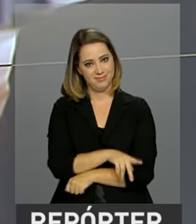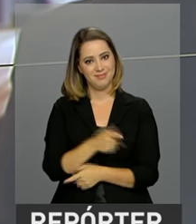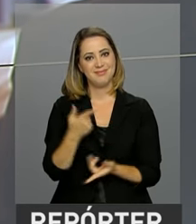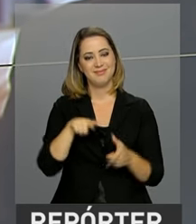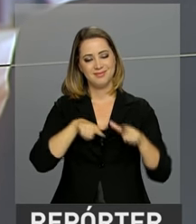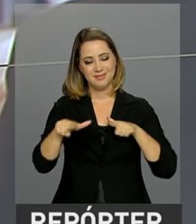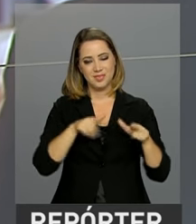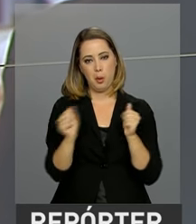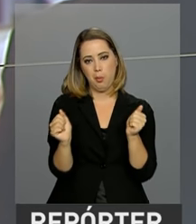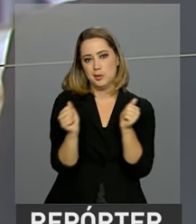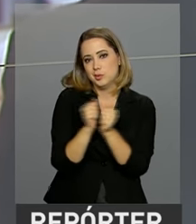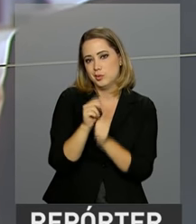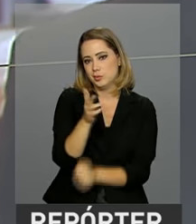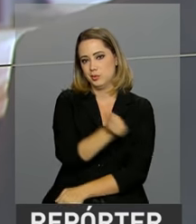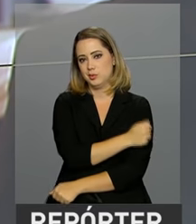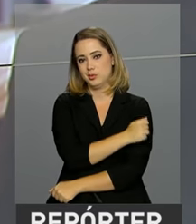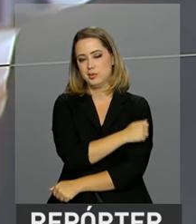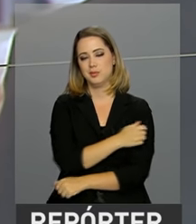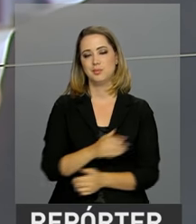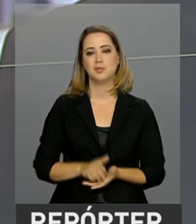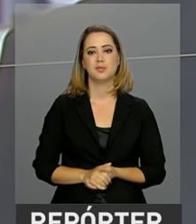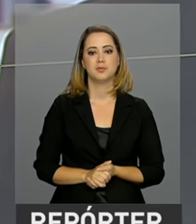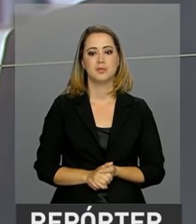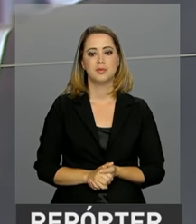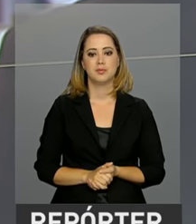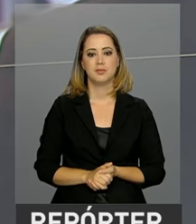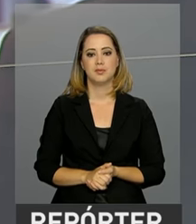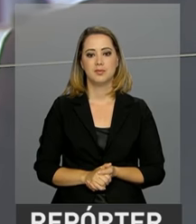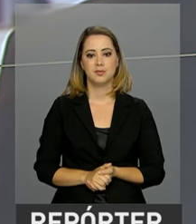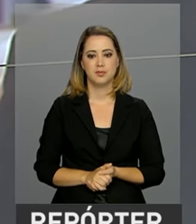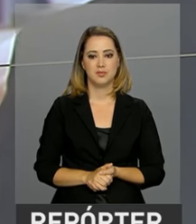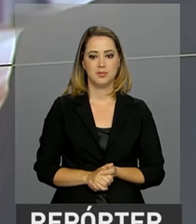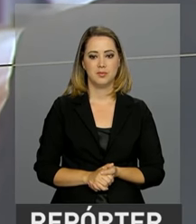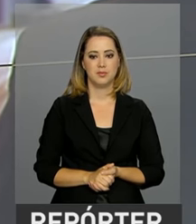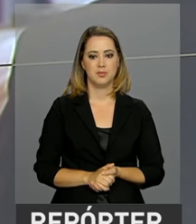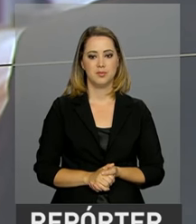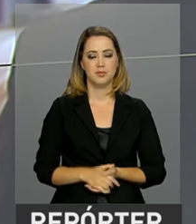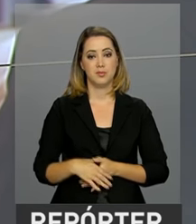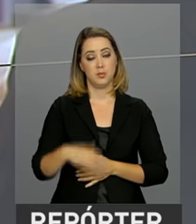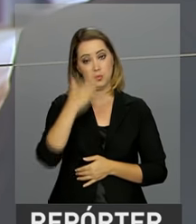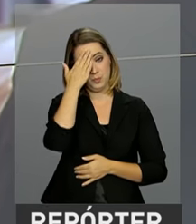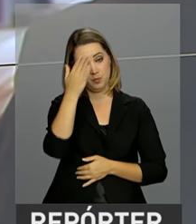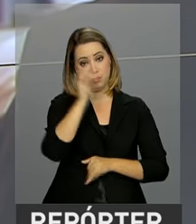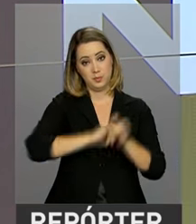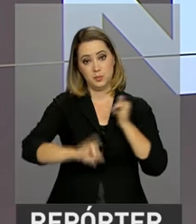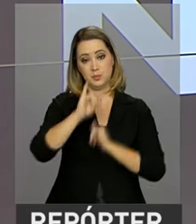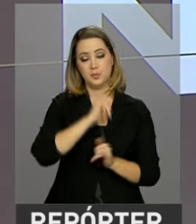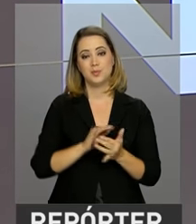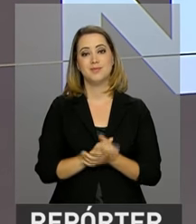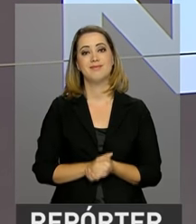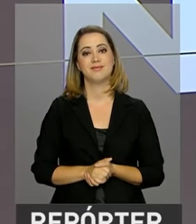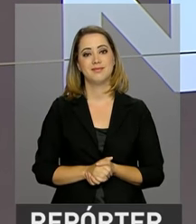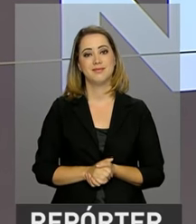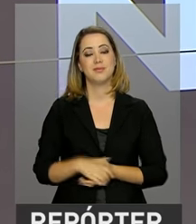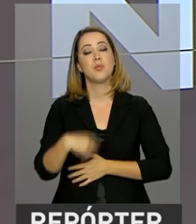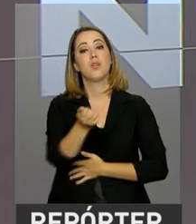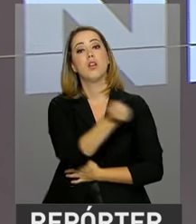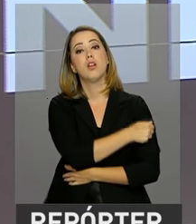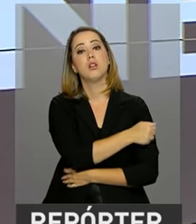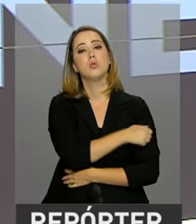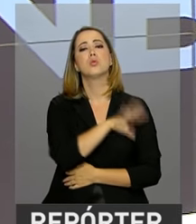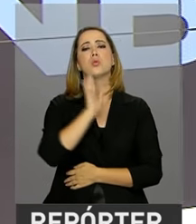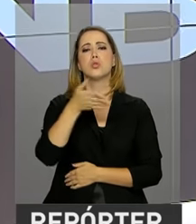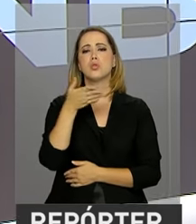dos Estudantes de Ubatuba né Roberto Sem dúvida muito Inter muito interessante Zé Luiz Obrigado pelas informações e olha estudantes